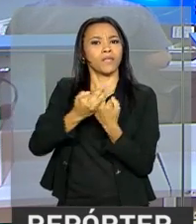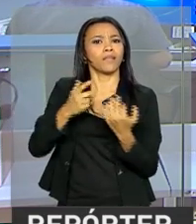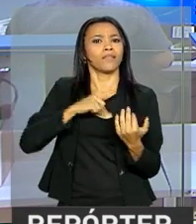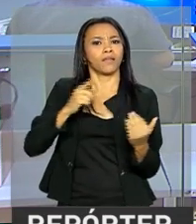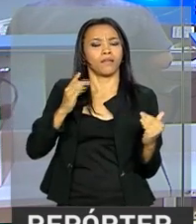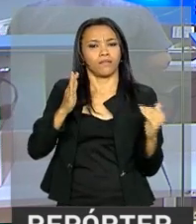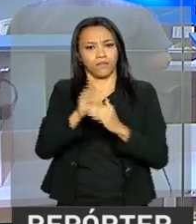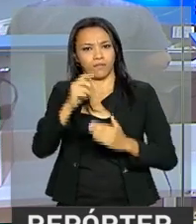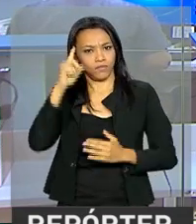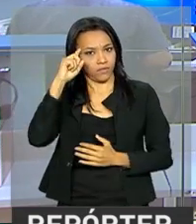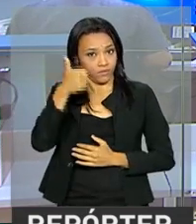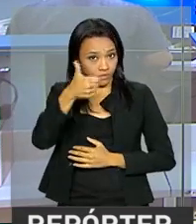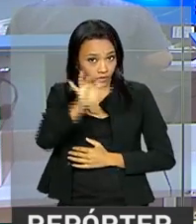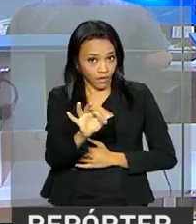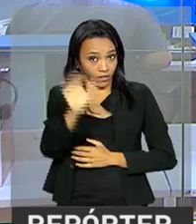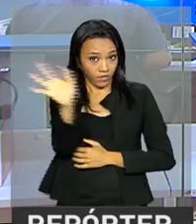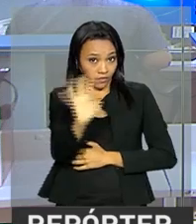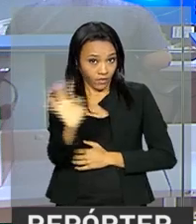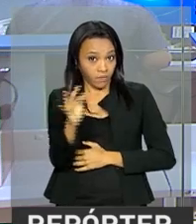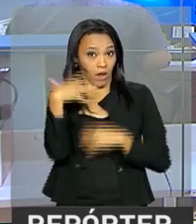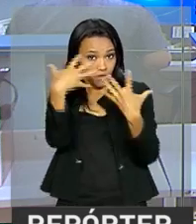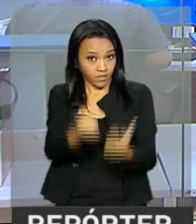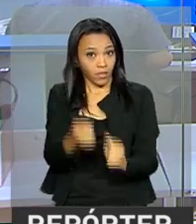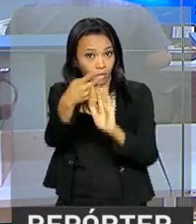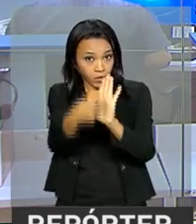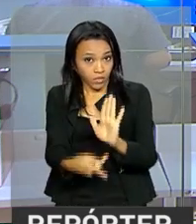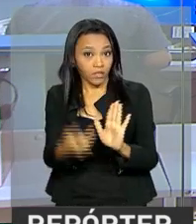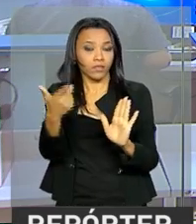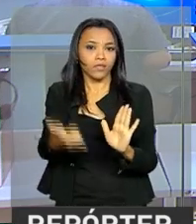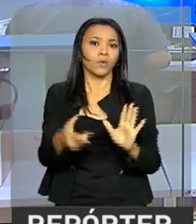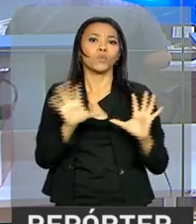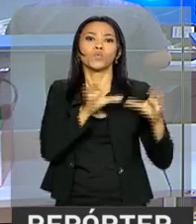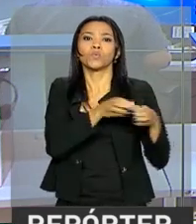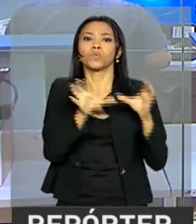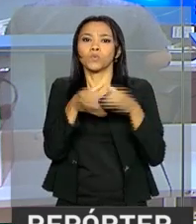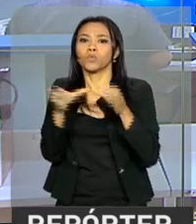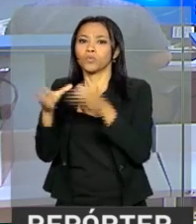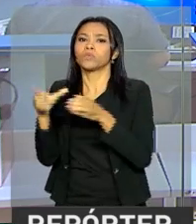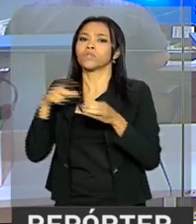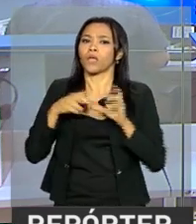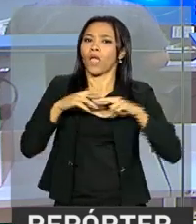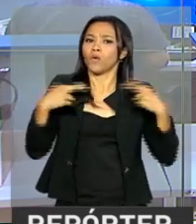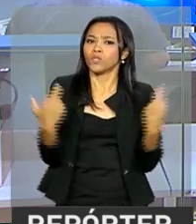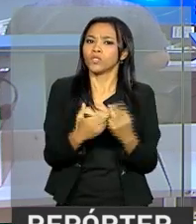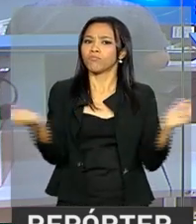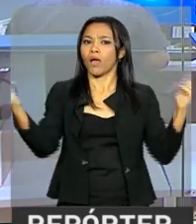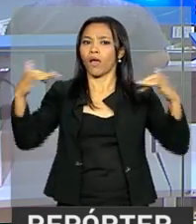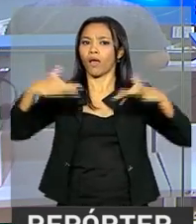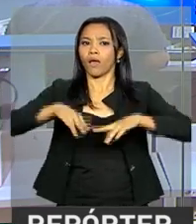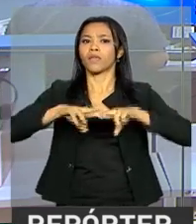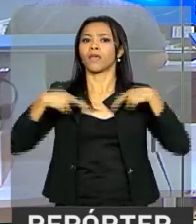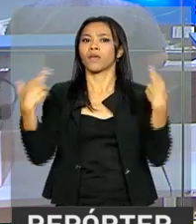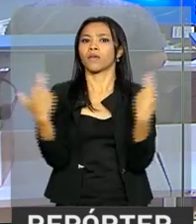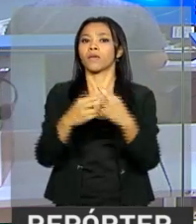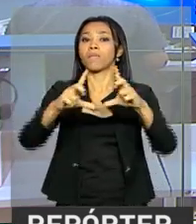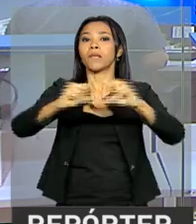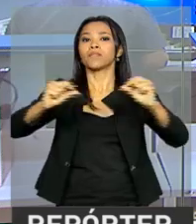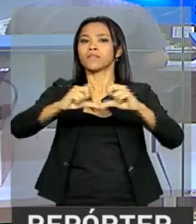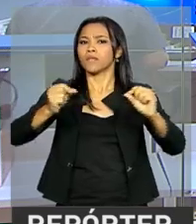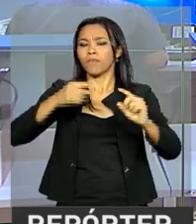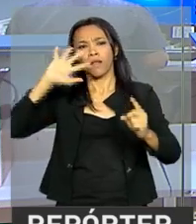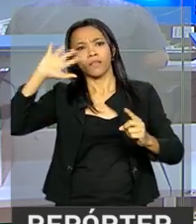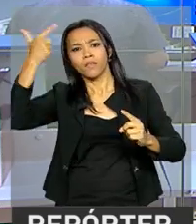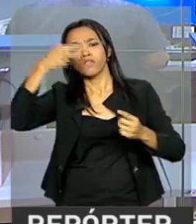fevereiro para aderir ao projeto os comitês gestores estão reunidos em Brasília para definir ações